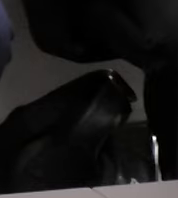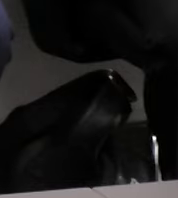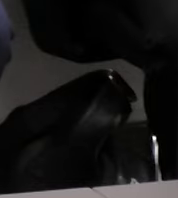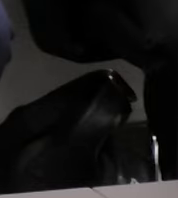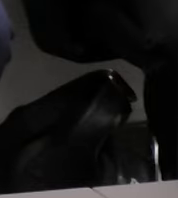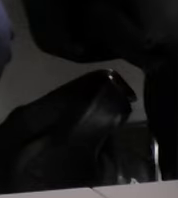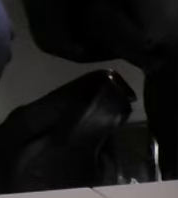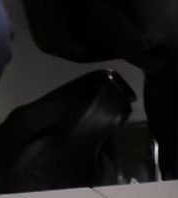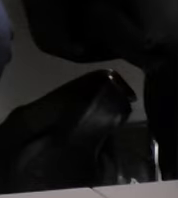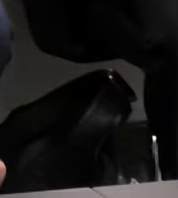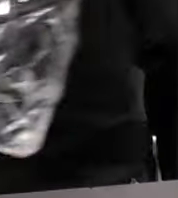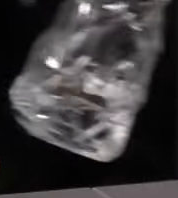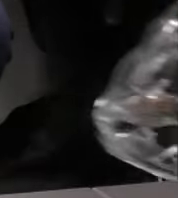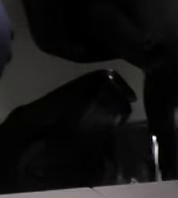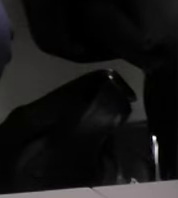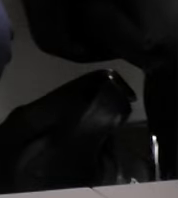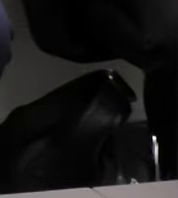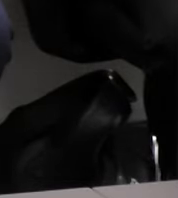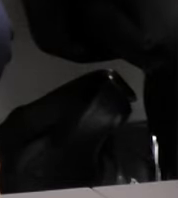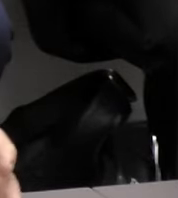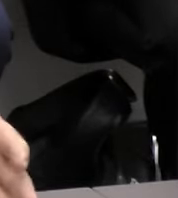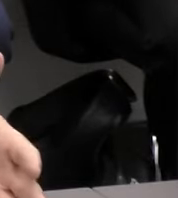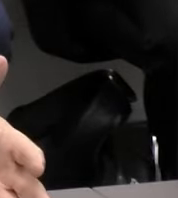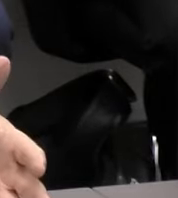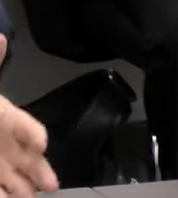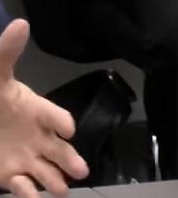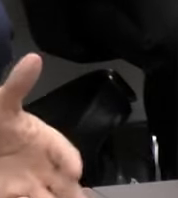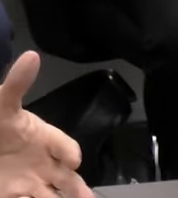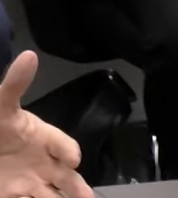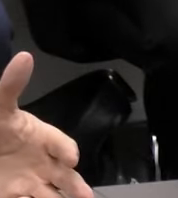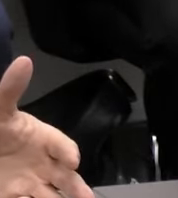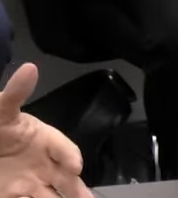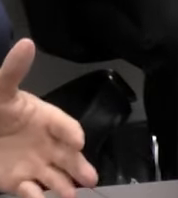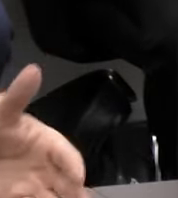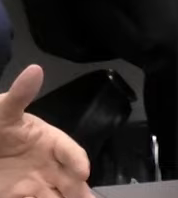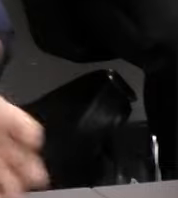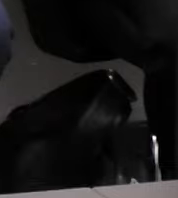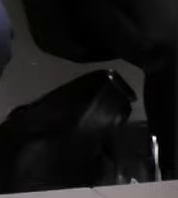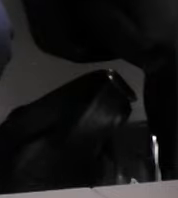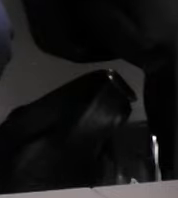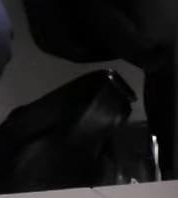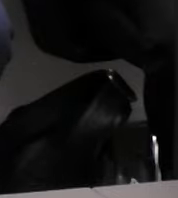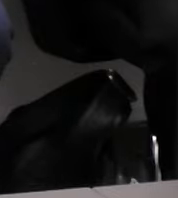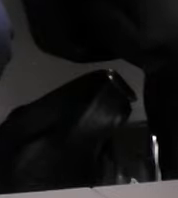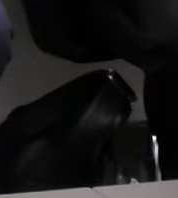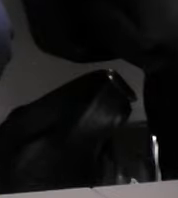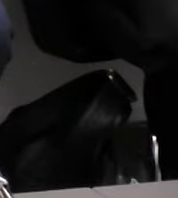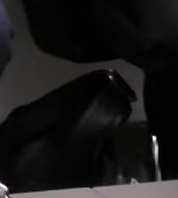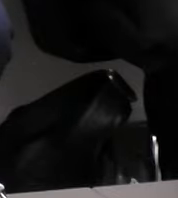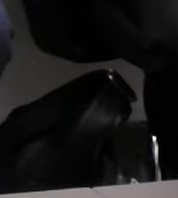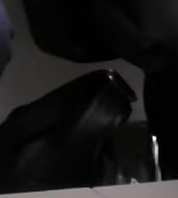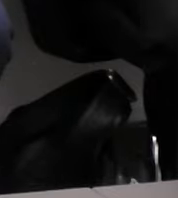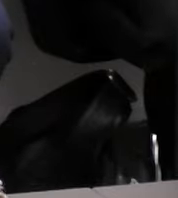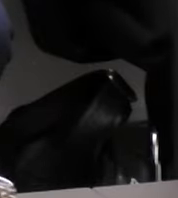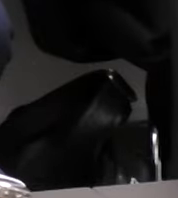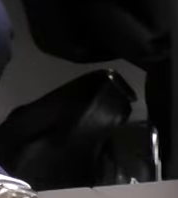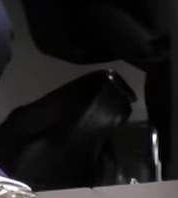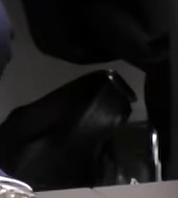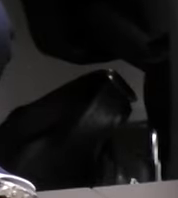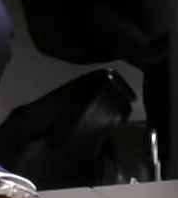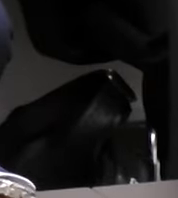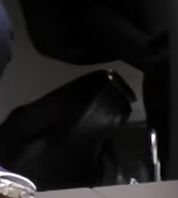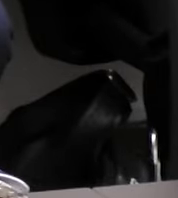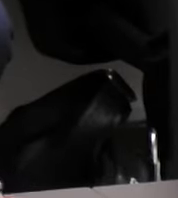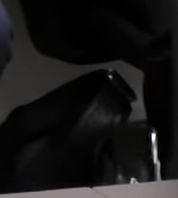a visão do que é garantia individual em uma parcela para uma parcela da população é uma e para outra é outra acho que a gente negar isso é negar o